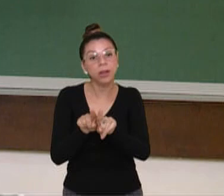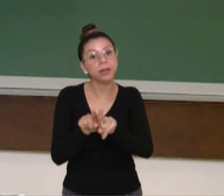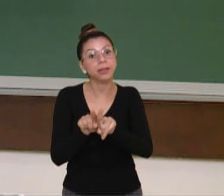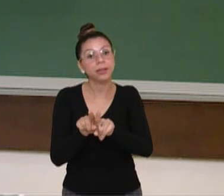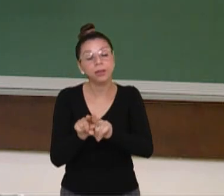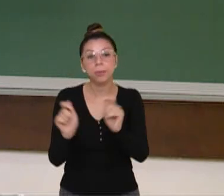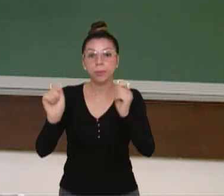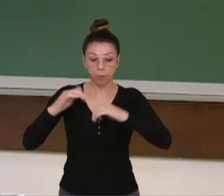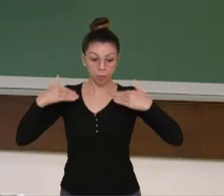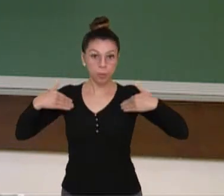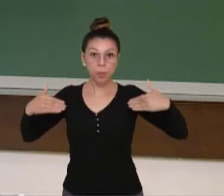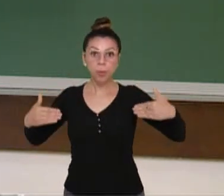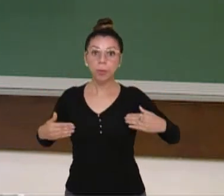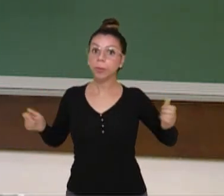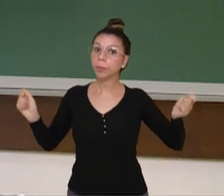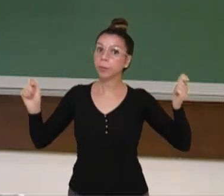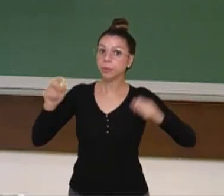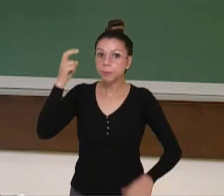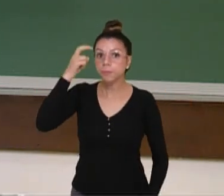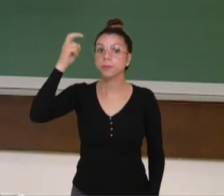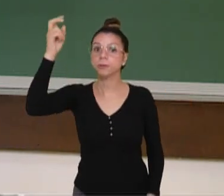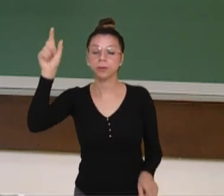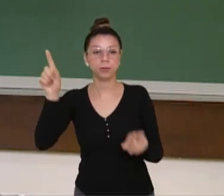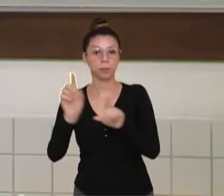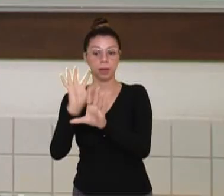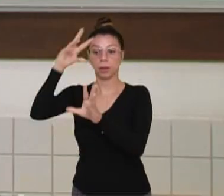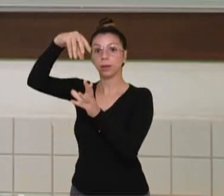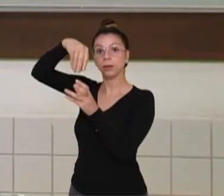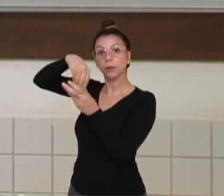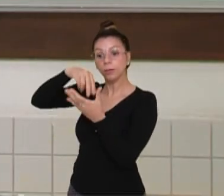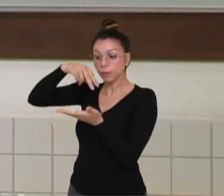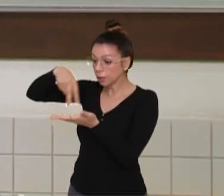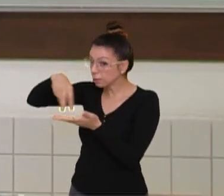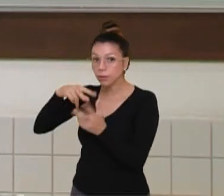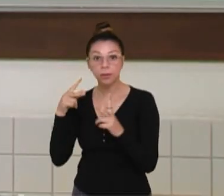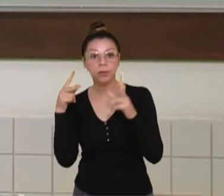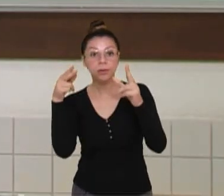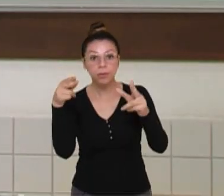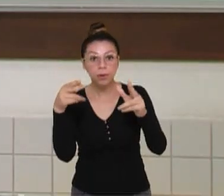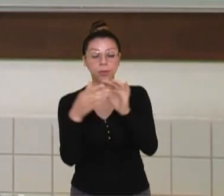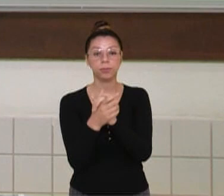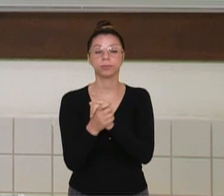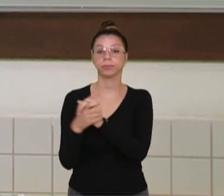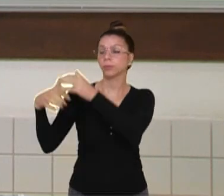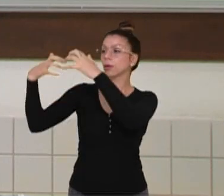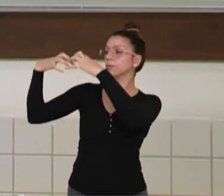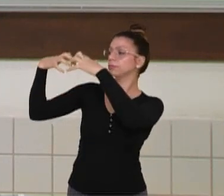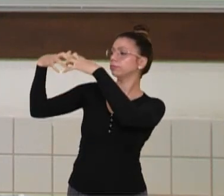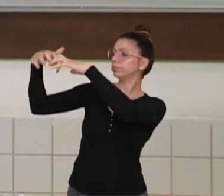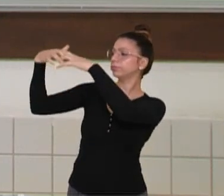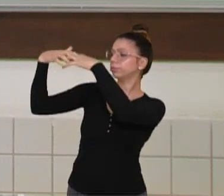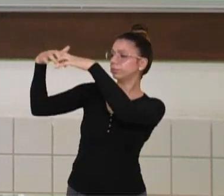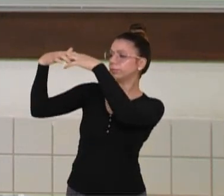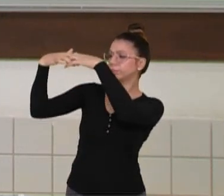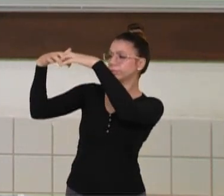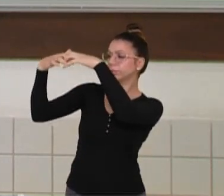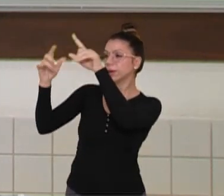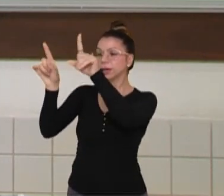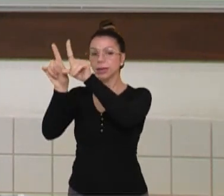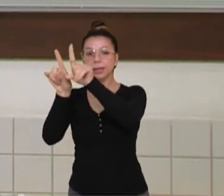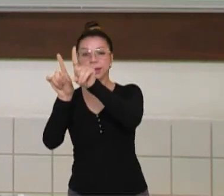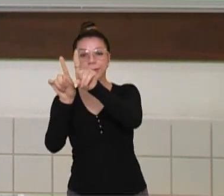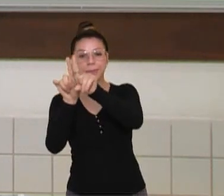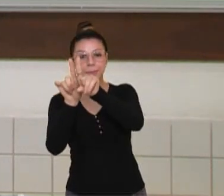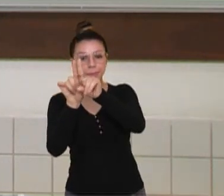ter inteligência. Então, dentro da dança é a mesma coisa, é você ter a inteligência corporal, tá? Você ter noção